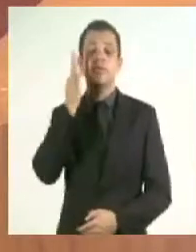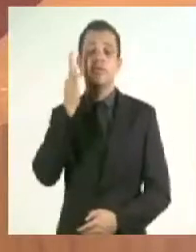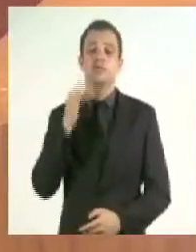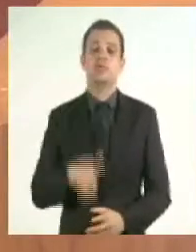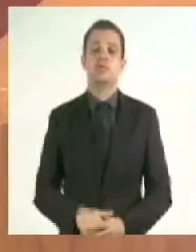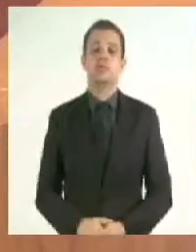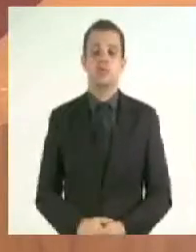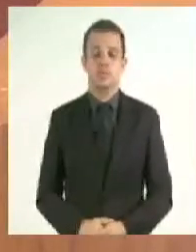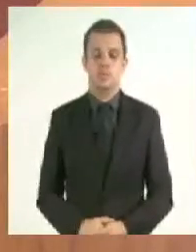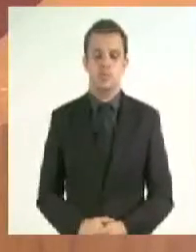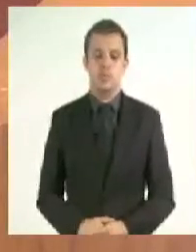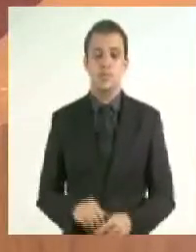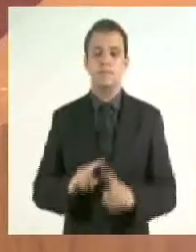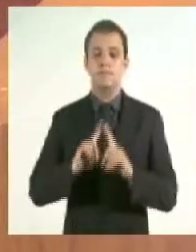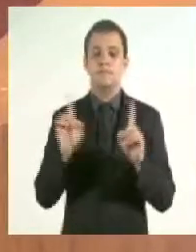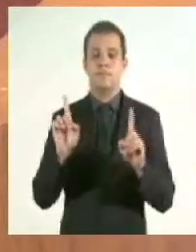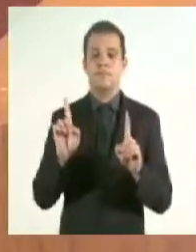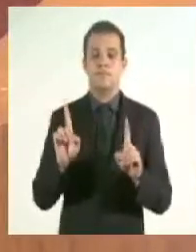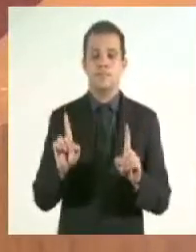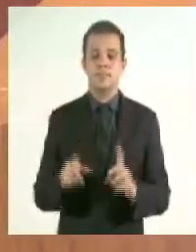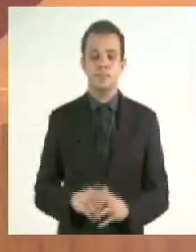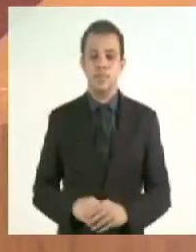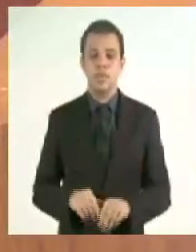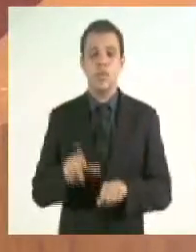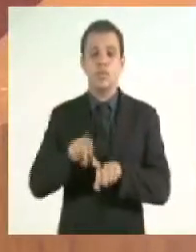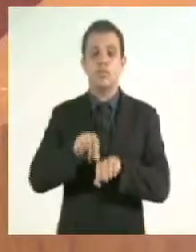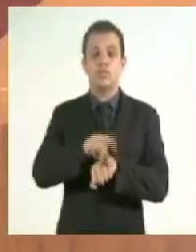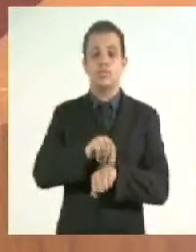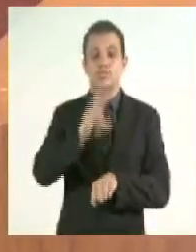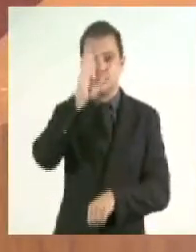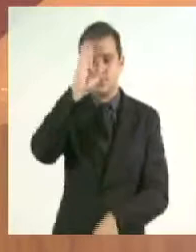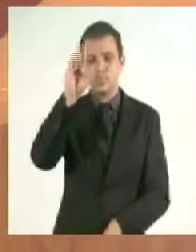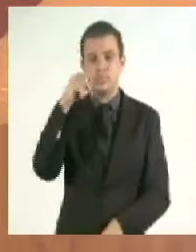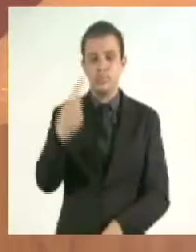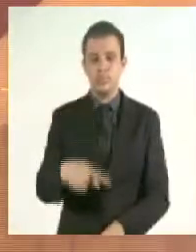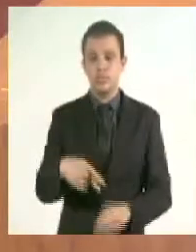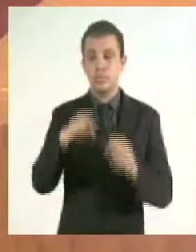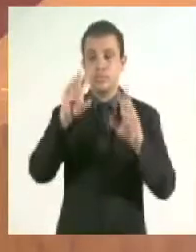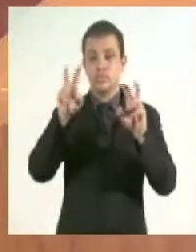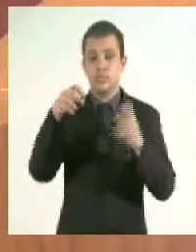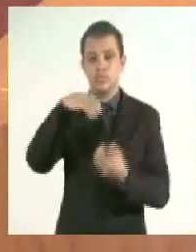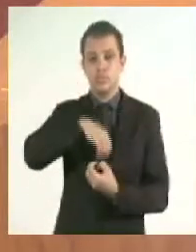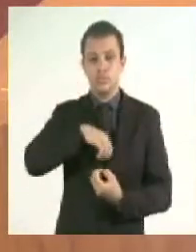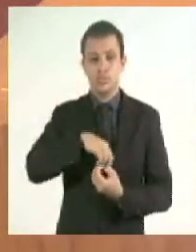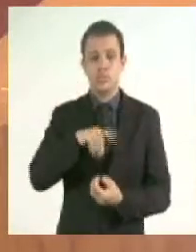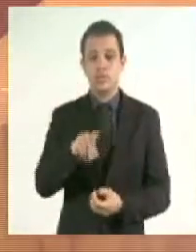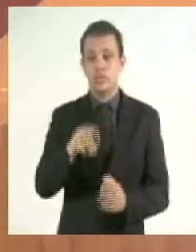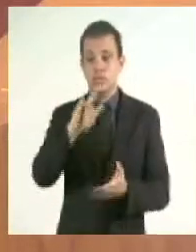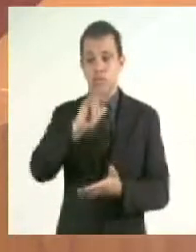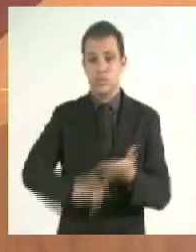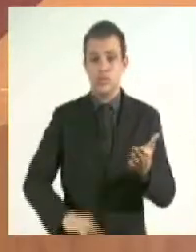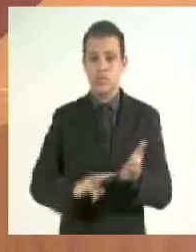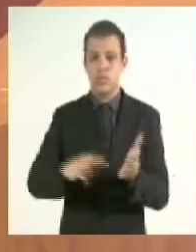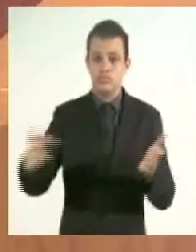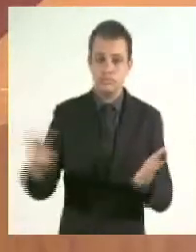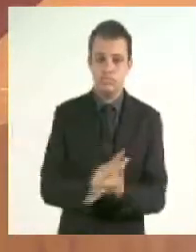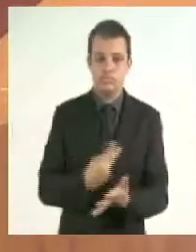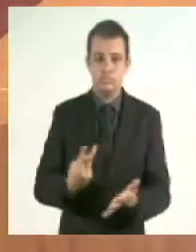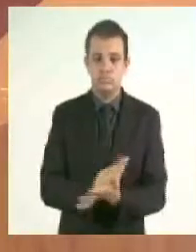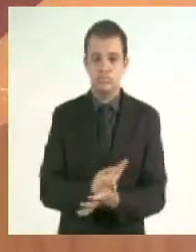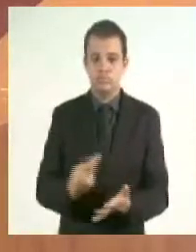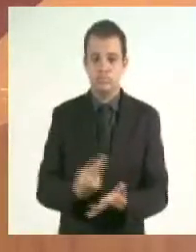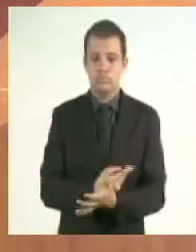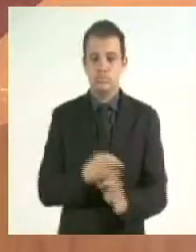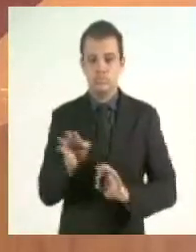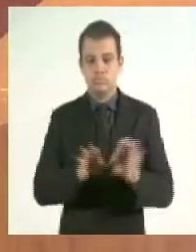o grande argumento sobre essa questão do Detran é que este contrato fraudado, este contrato armado e montado do